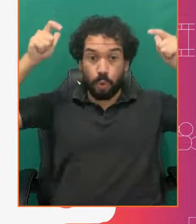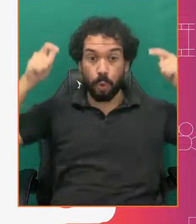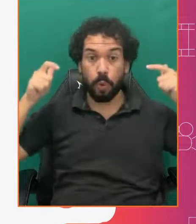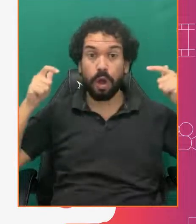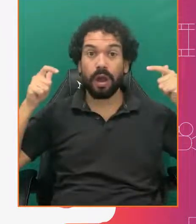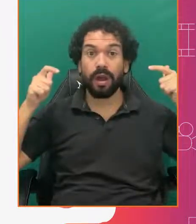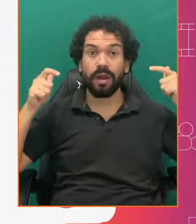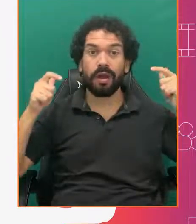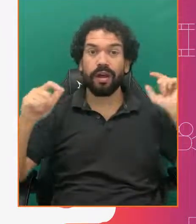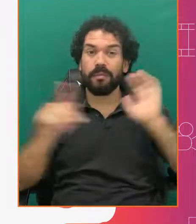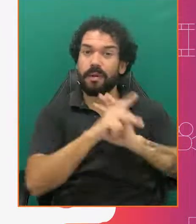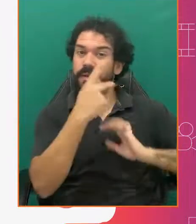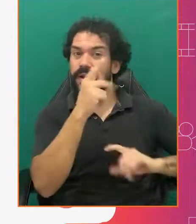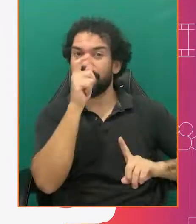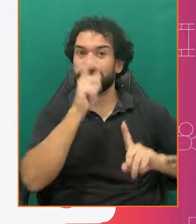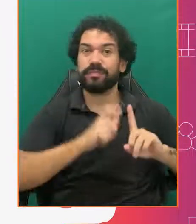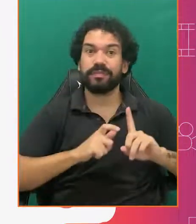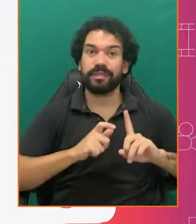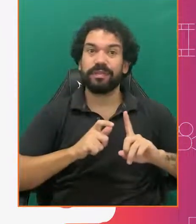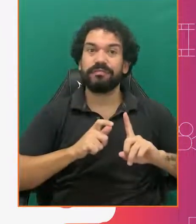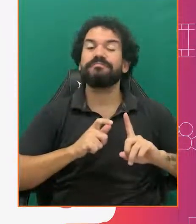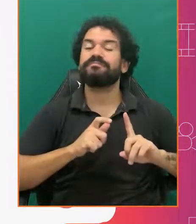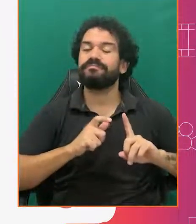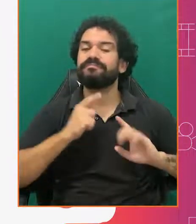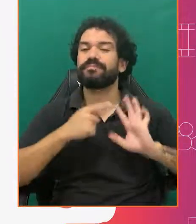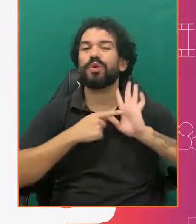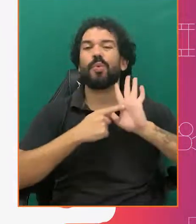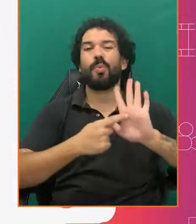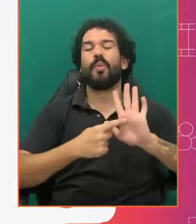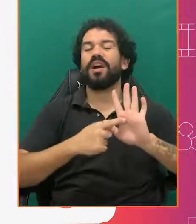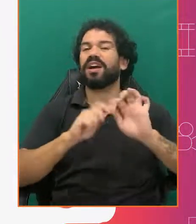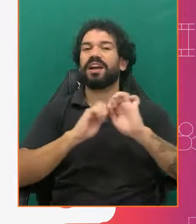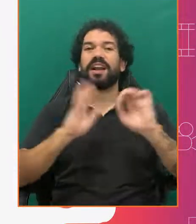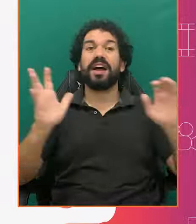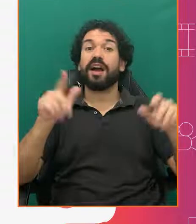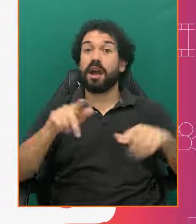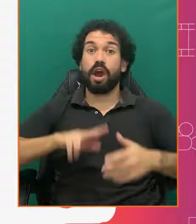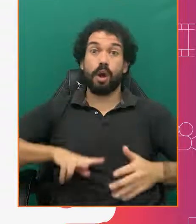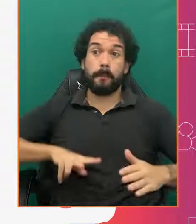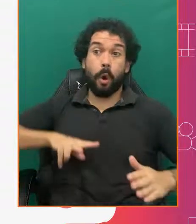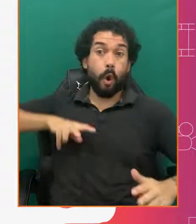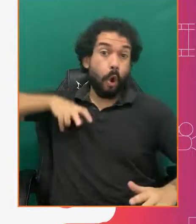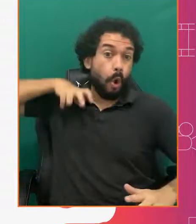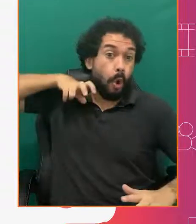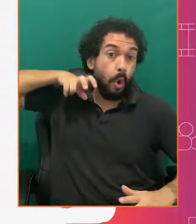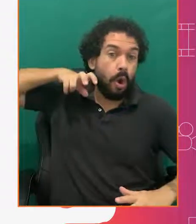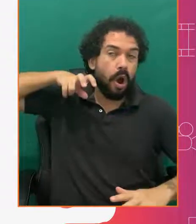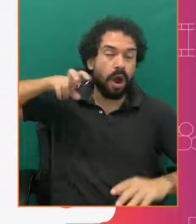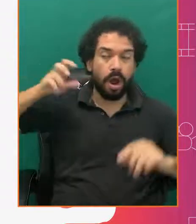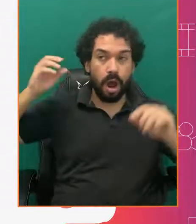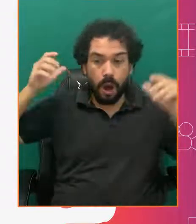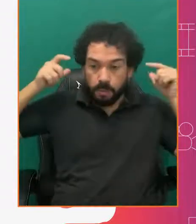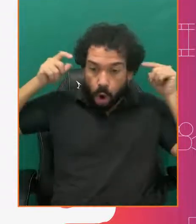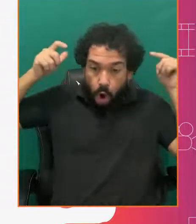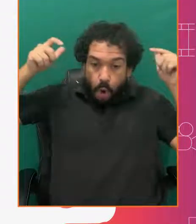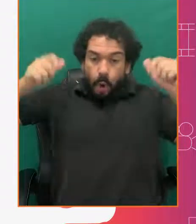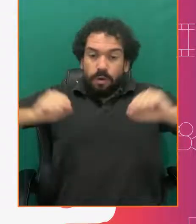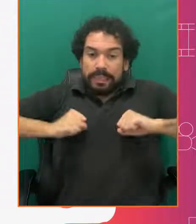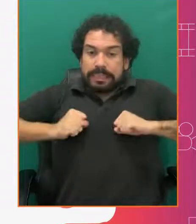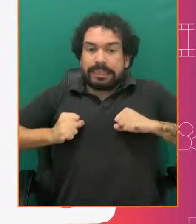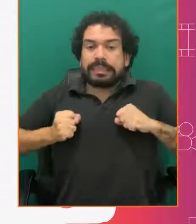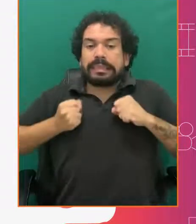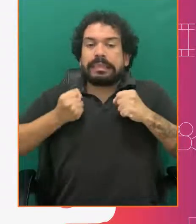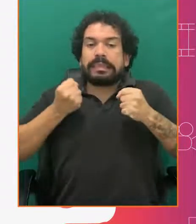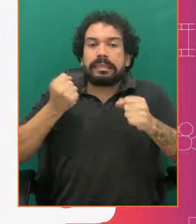sair da cabeça do personagem só vai intensificar a ideia de que foi um salto muito grande. Ele teve um certo esforço